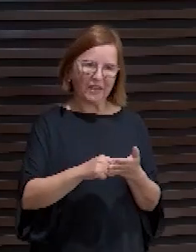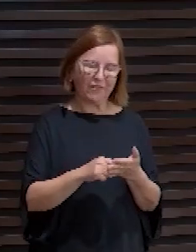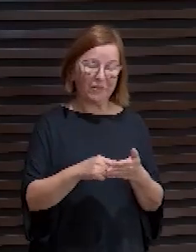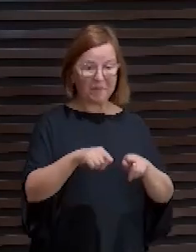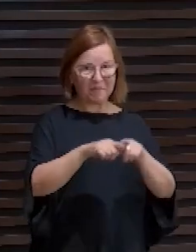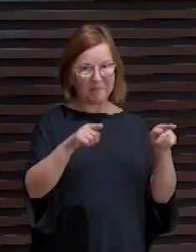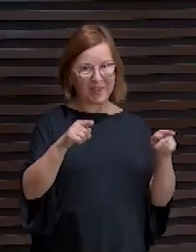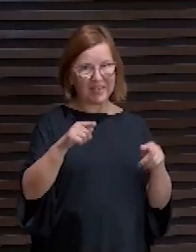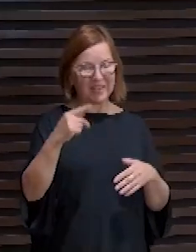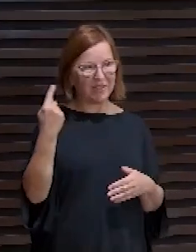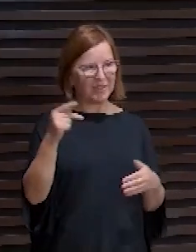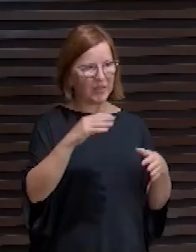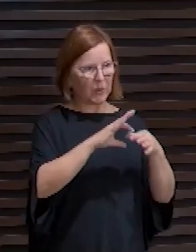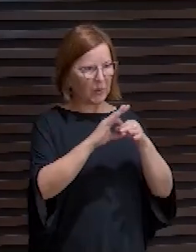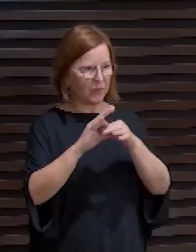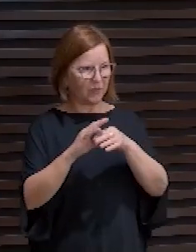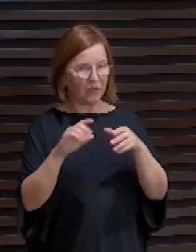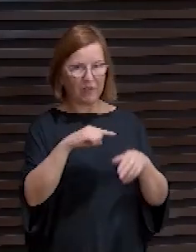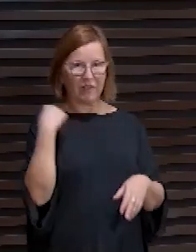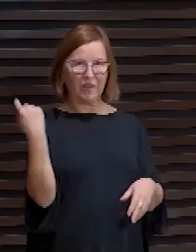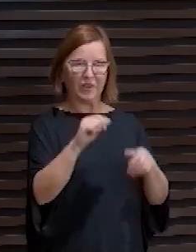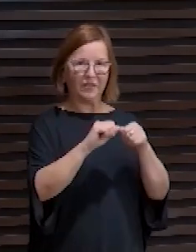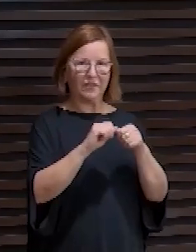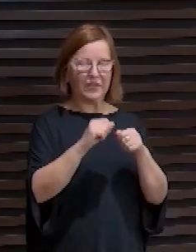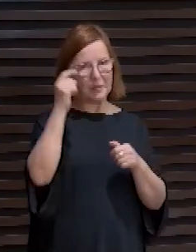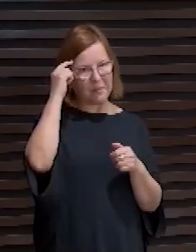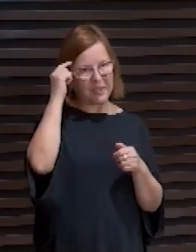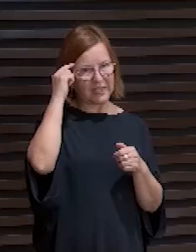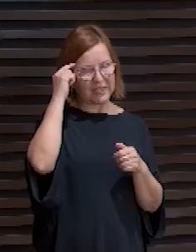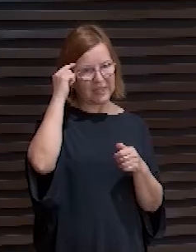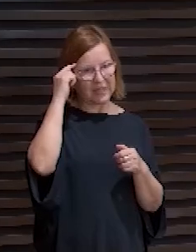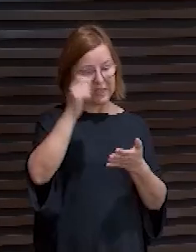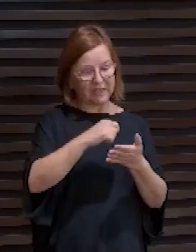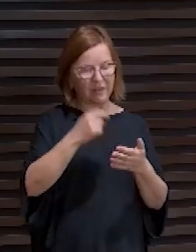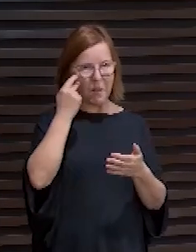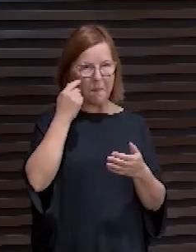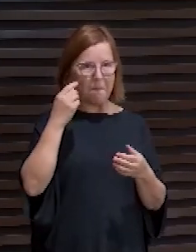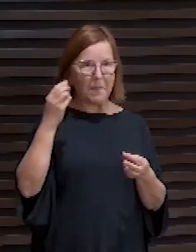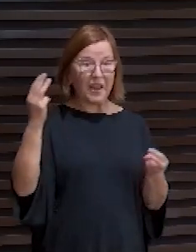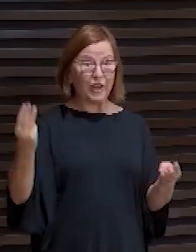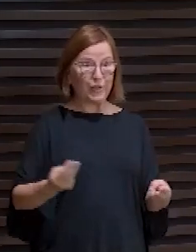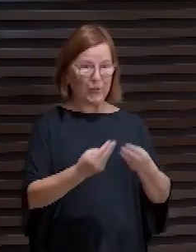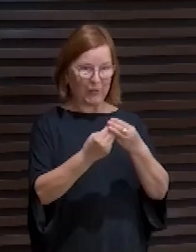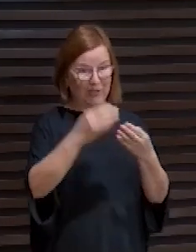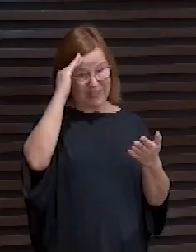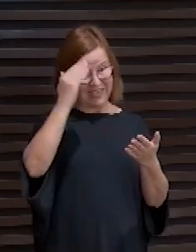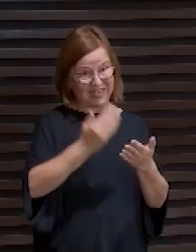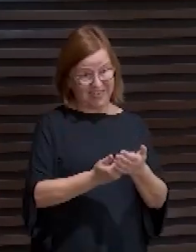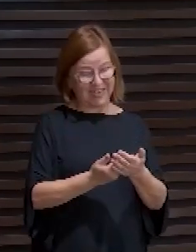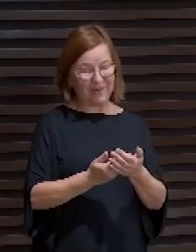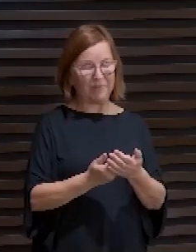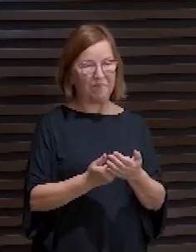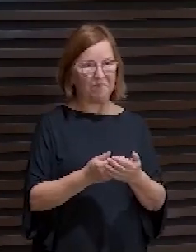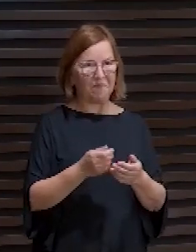conteúdo nos leva a pensar que foi direcionada a judeus convertidos ao cristianismo, possivelmente